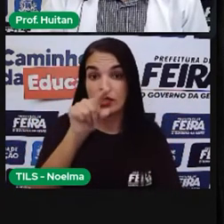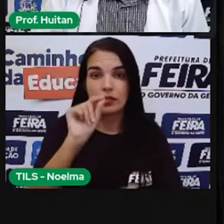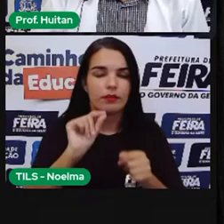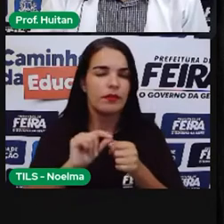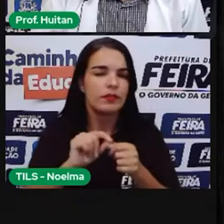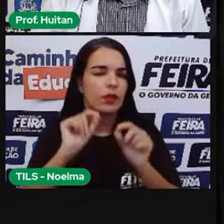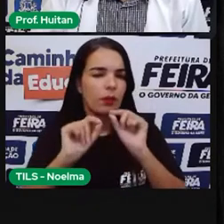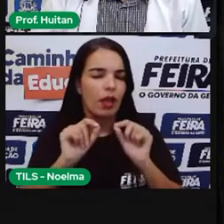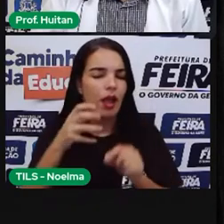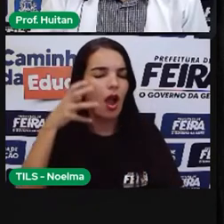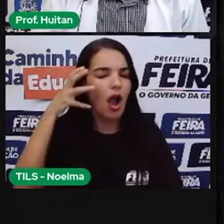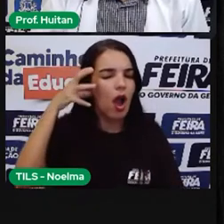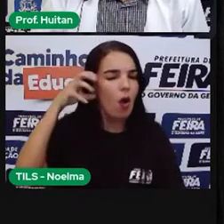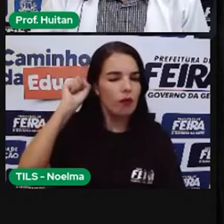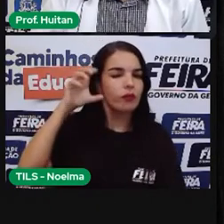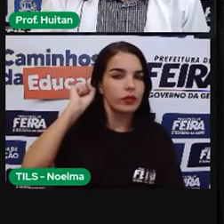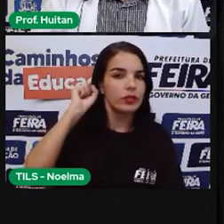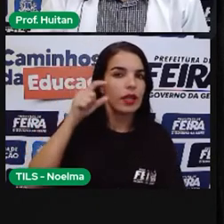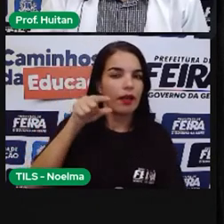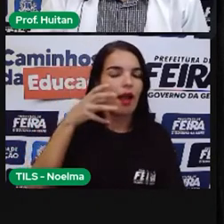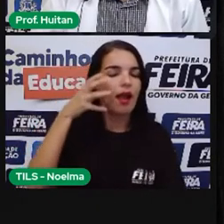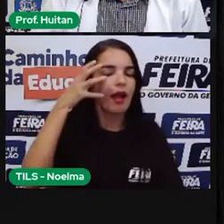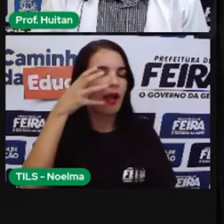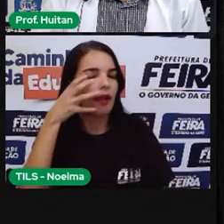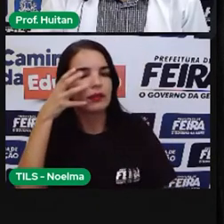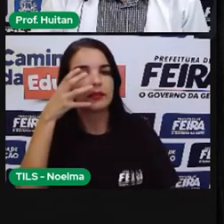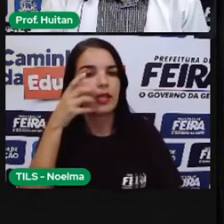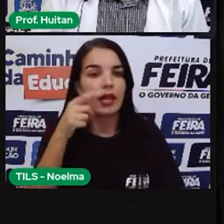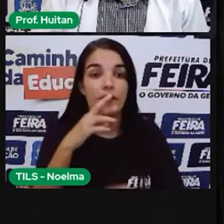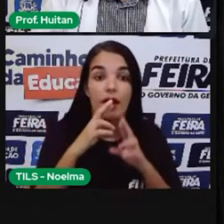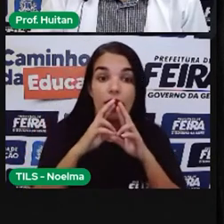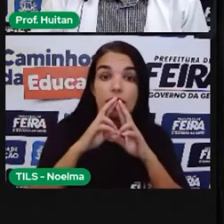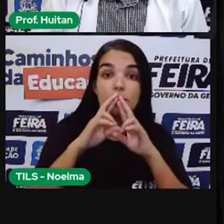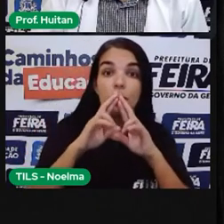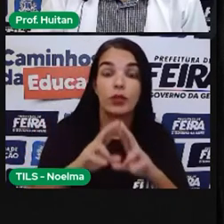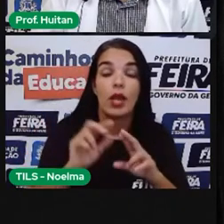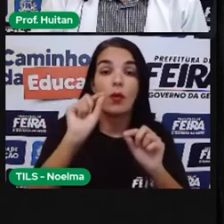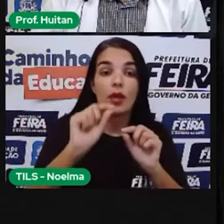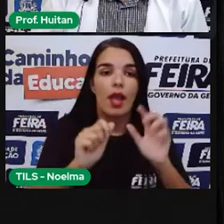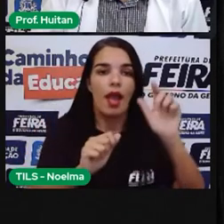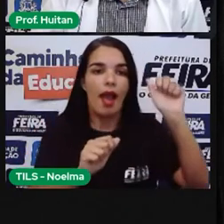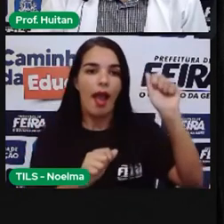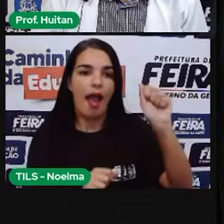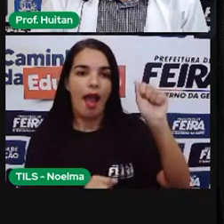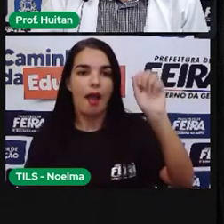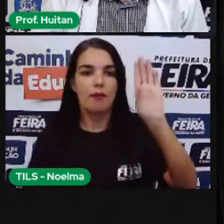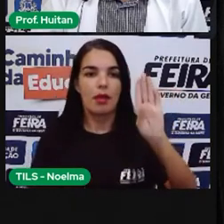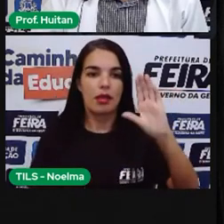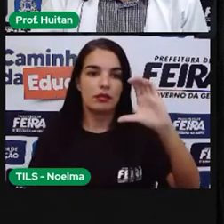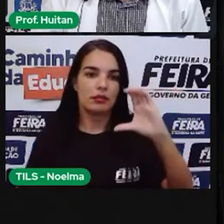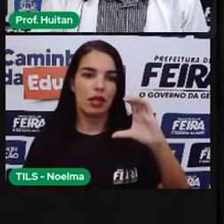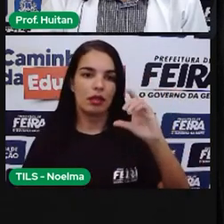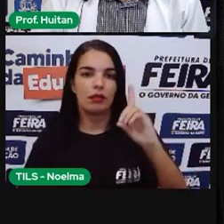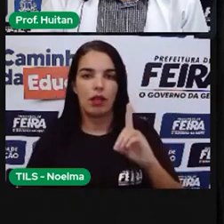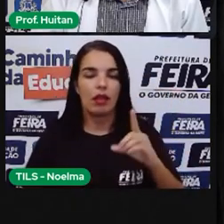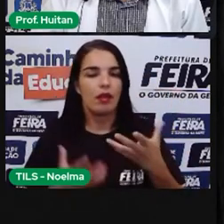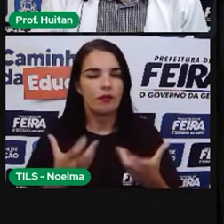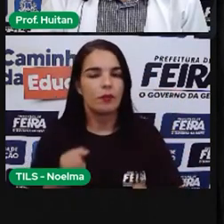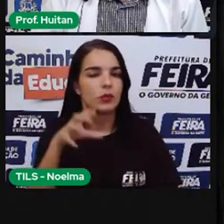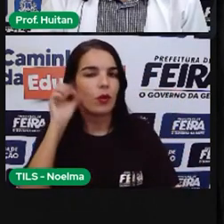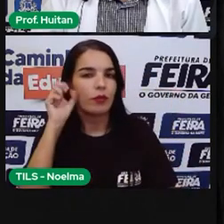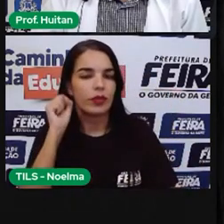Você vai escutar essa canção e responder o que está sendo solicitado. Ok? Vamos ouvir a